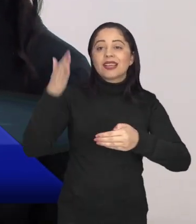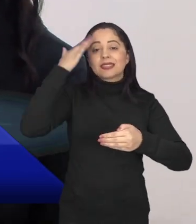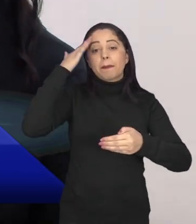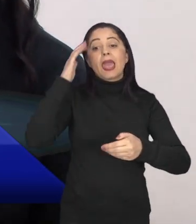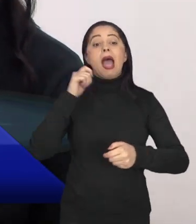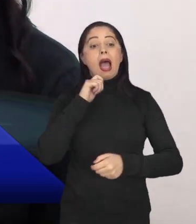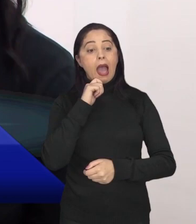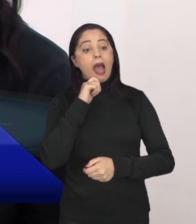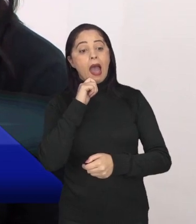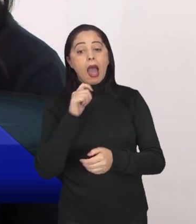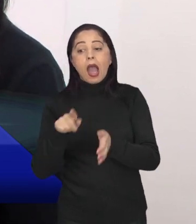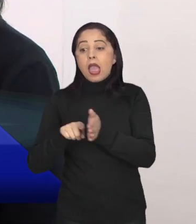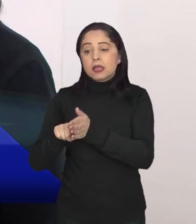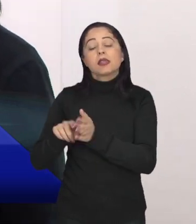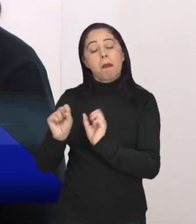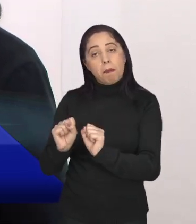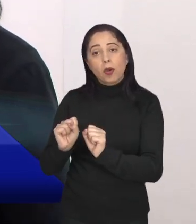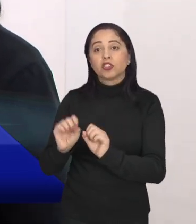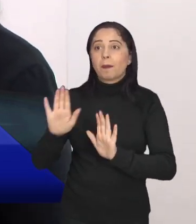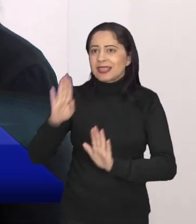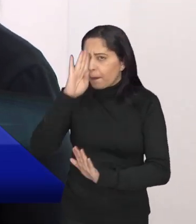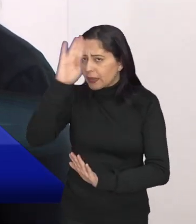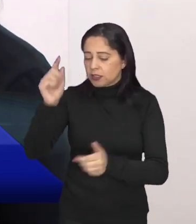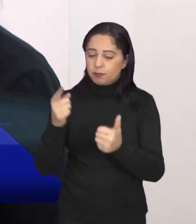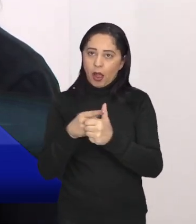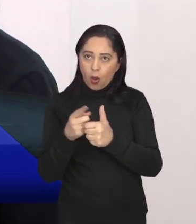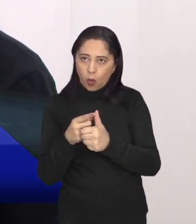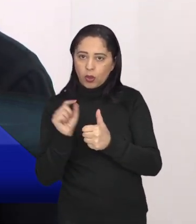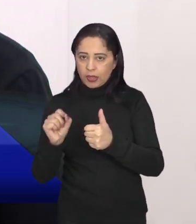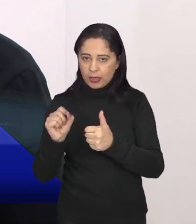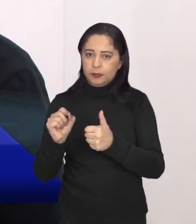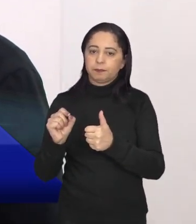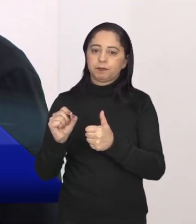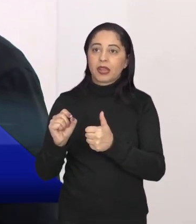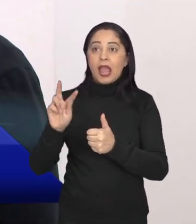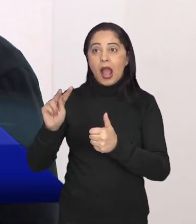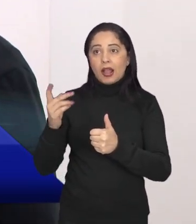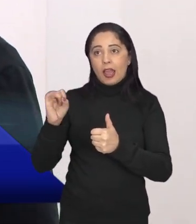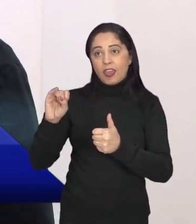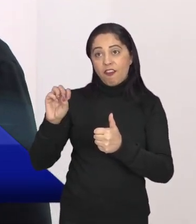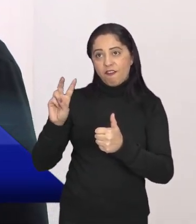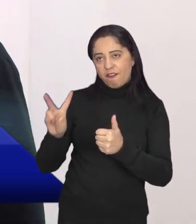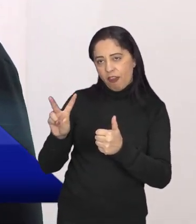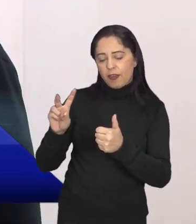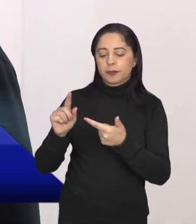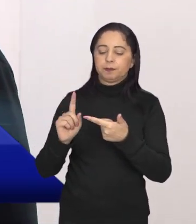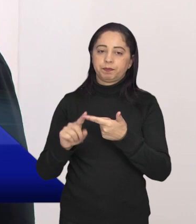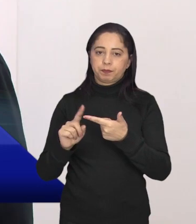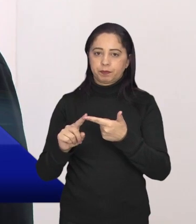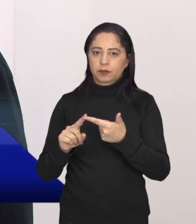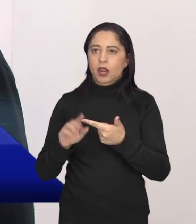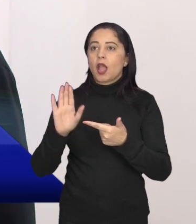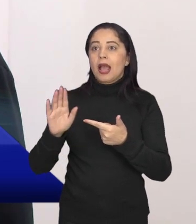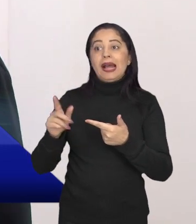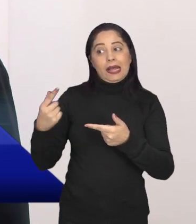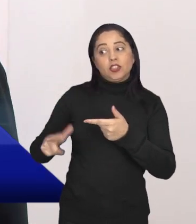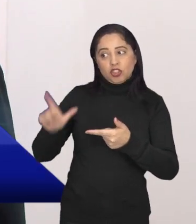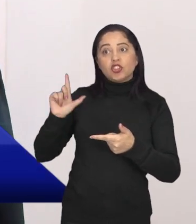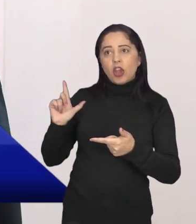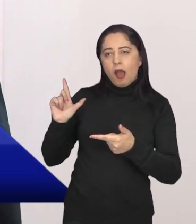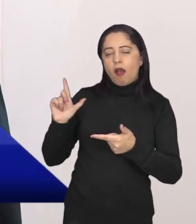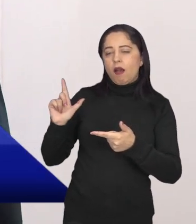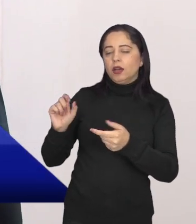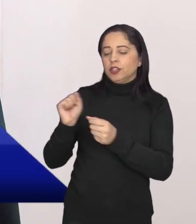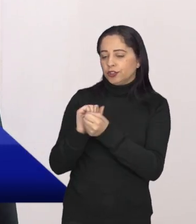estar sendo oferecidos mas os principais são indicadores para HIV Já começou com